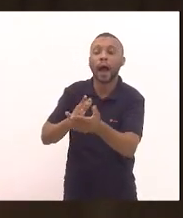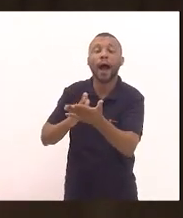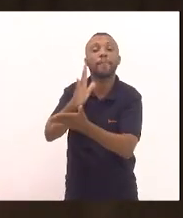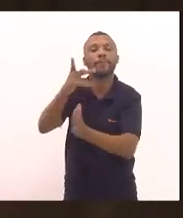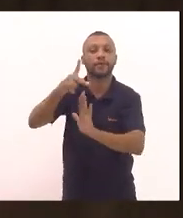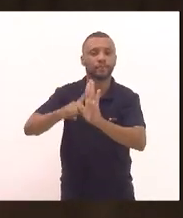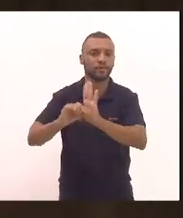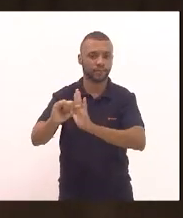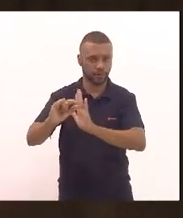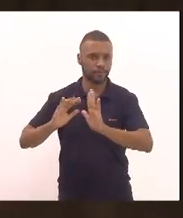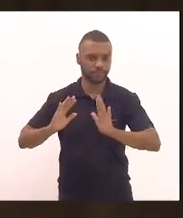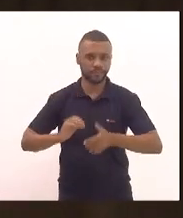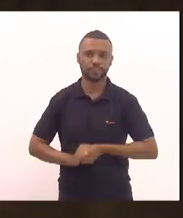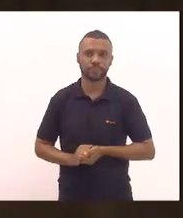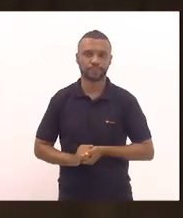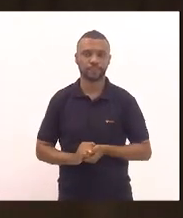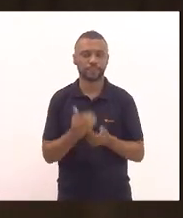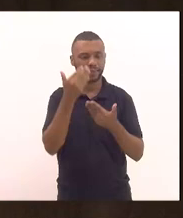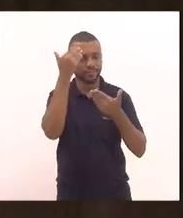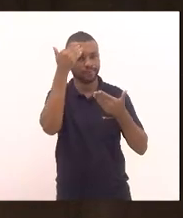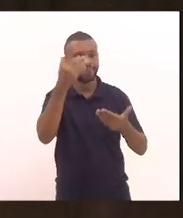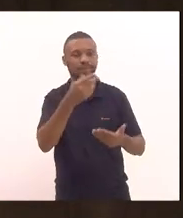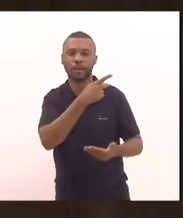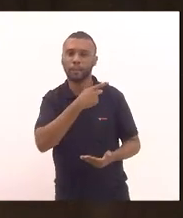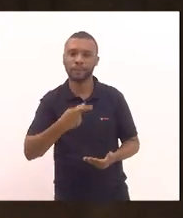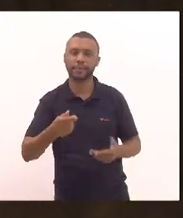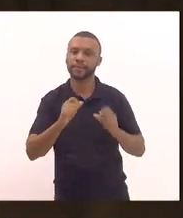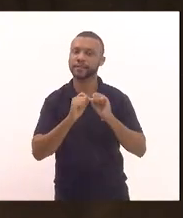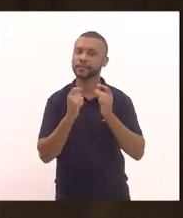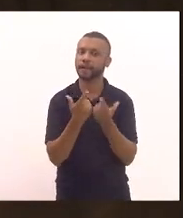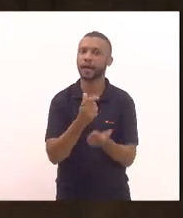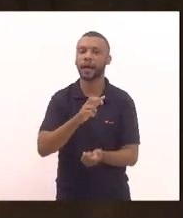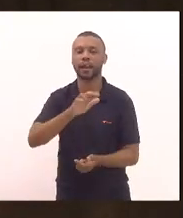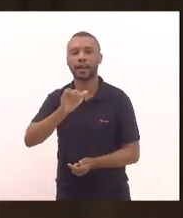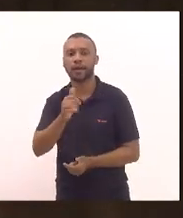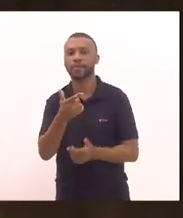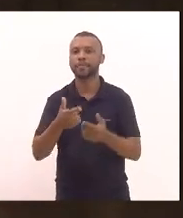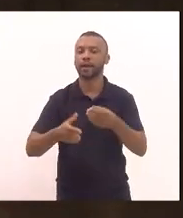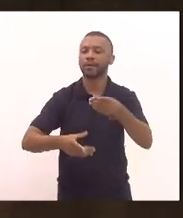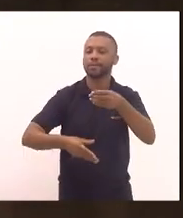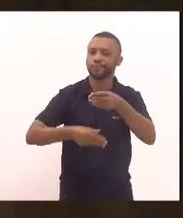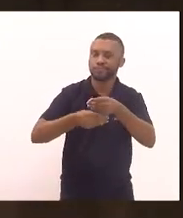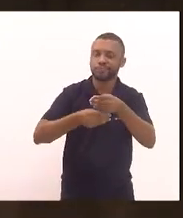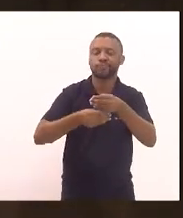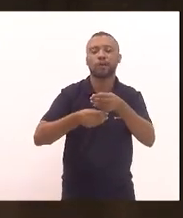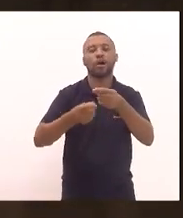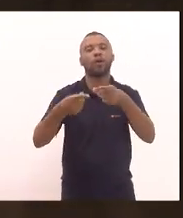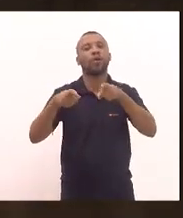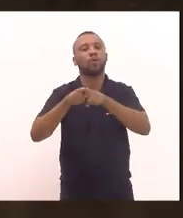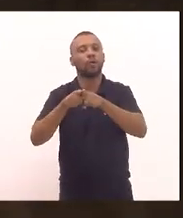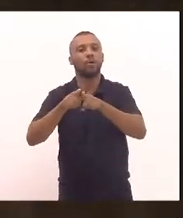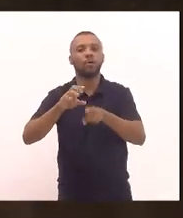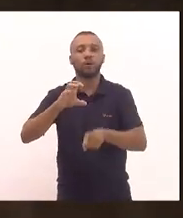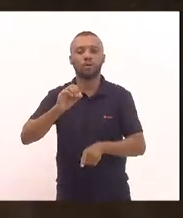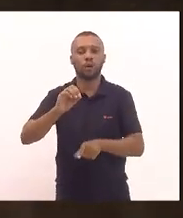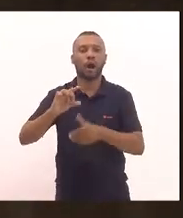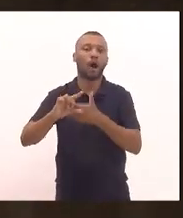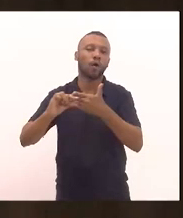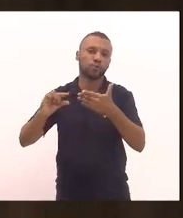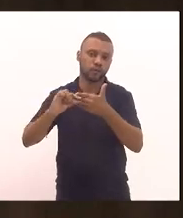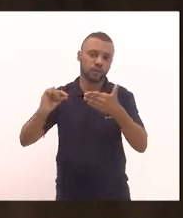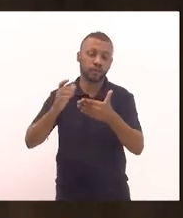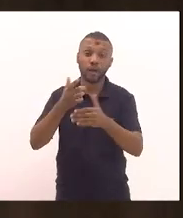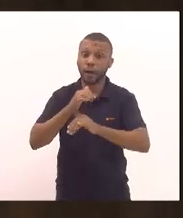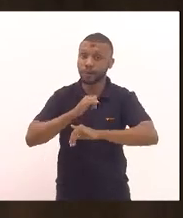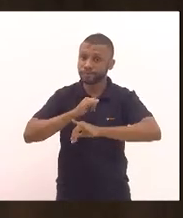esse projeto. Agradecer ao presidente, né, pela coautoria, pela inclusão em pauta. Registrar aqui, presidente, que